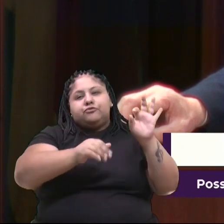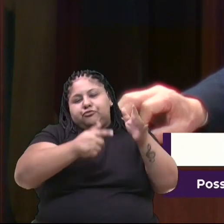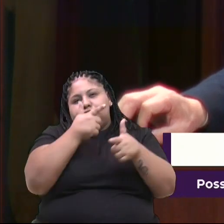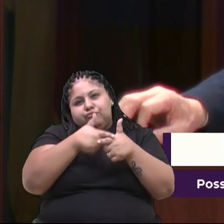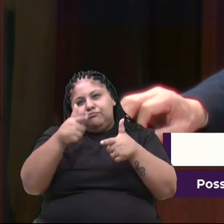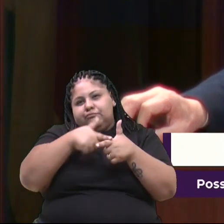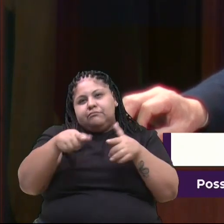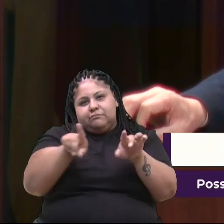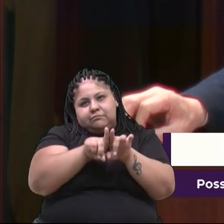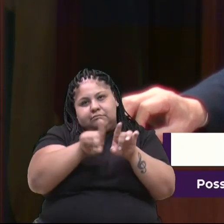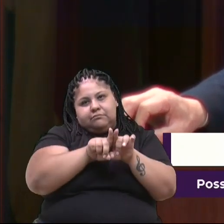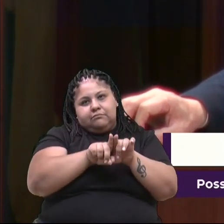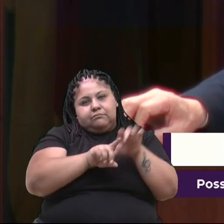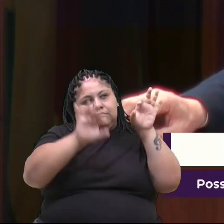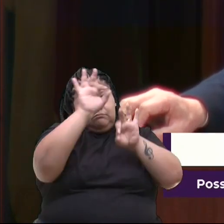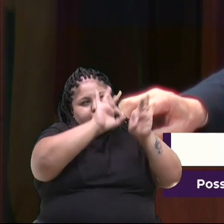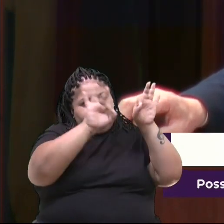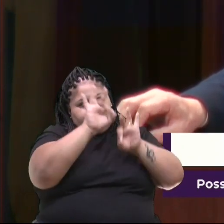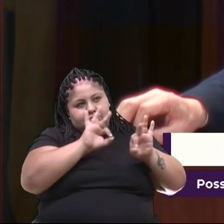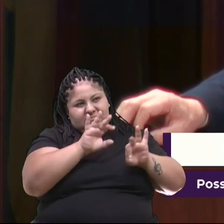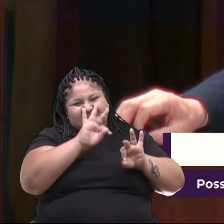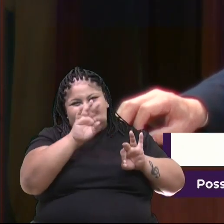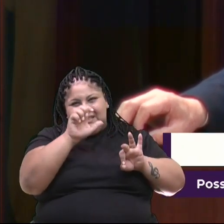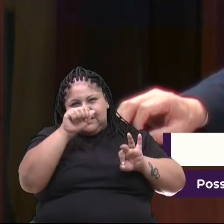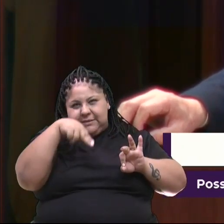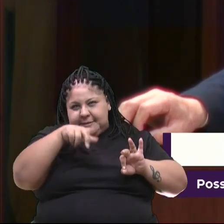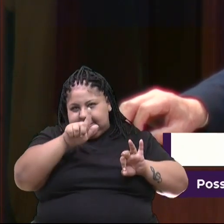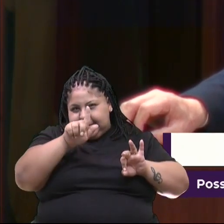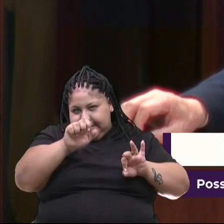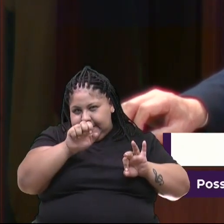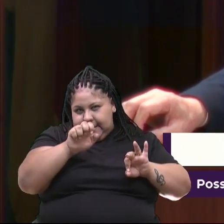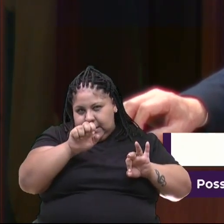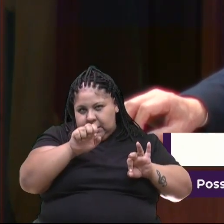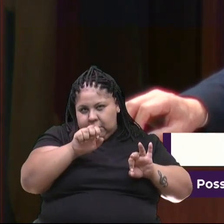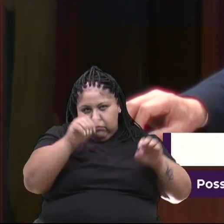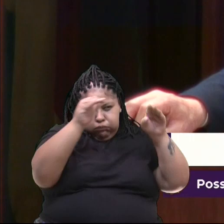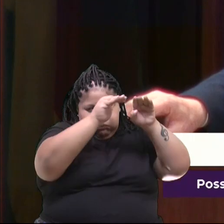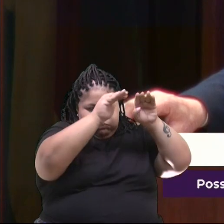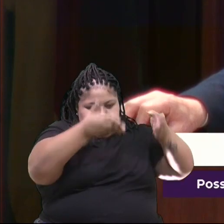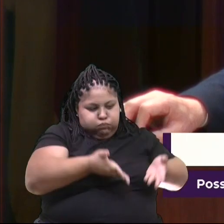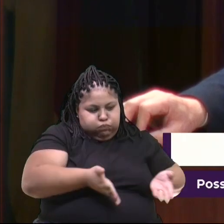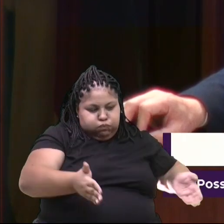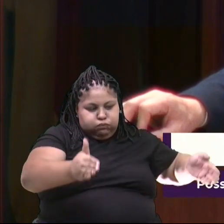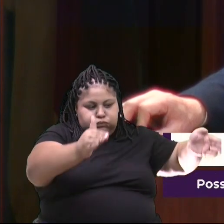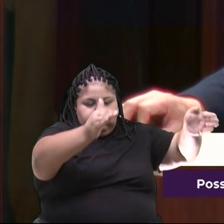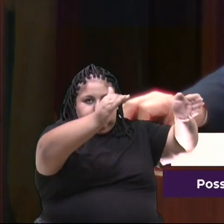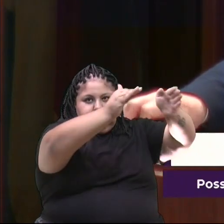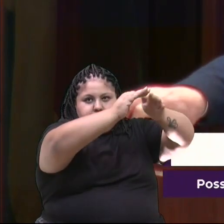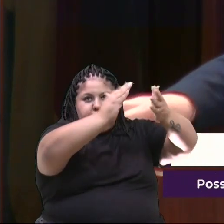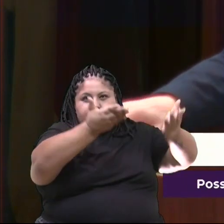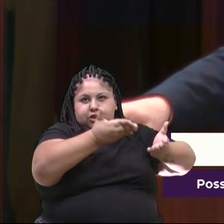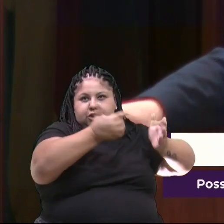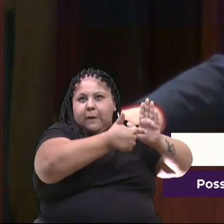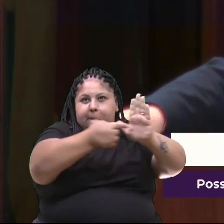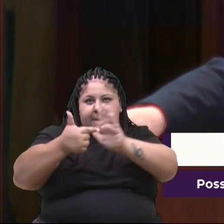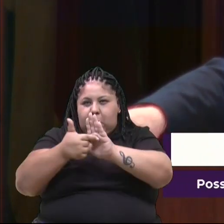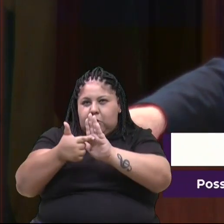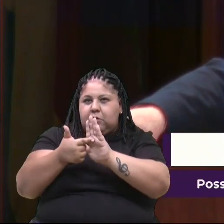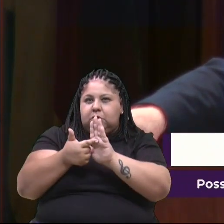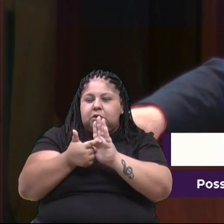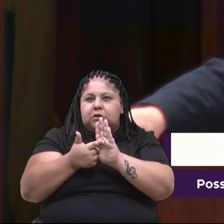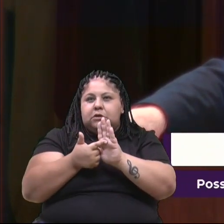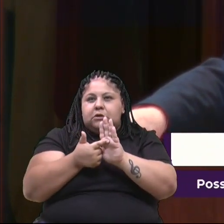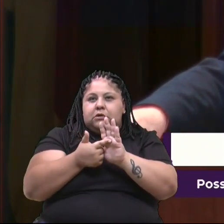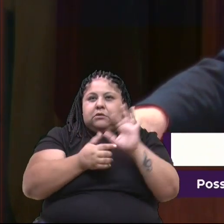a construção desses tanques é algo muito importante, que já vem dando prova de resultado. Financiamento do